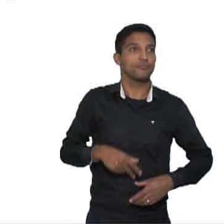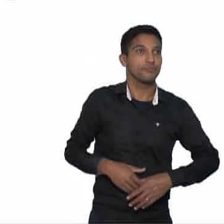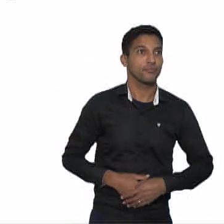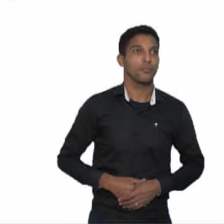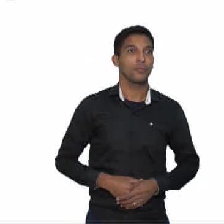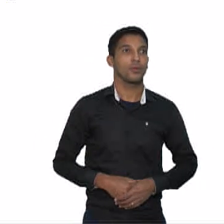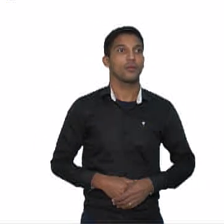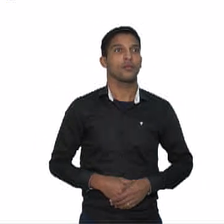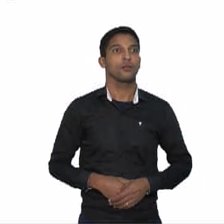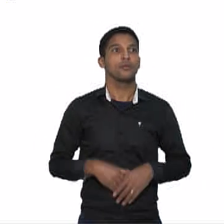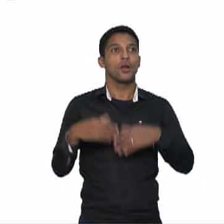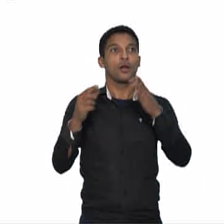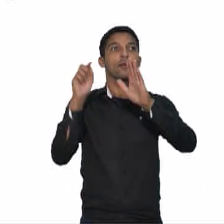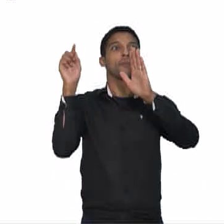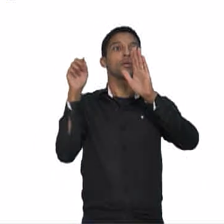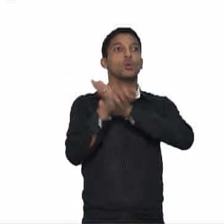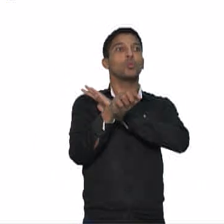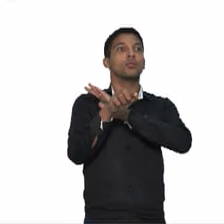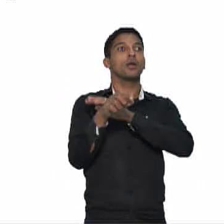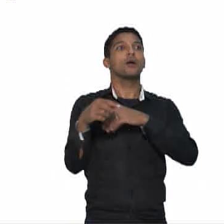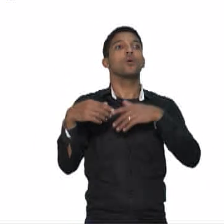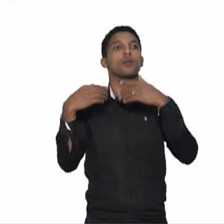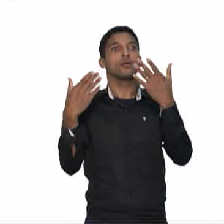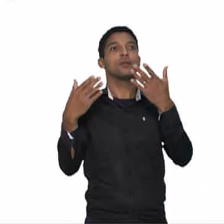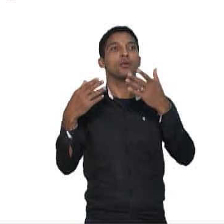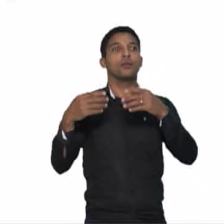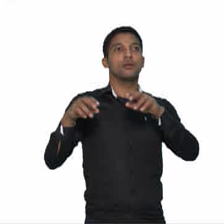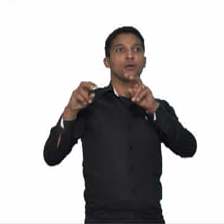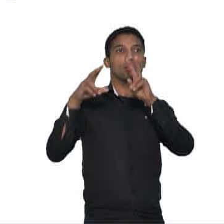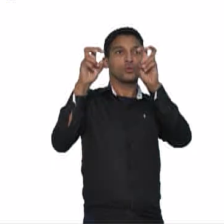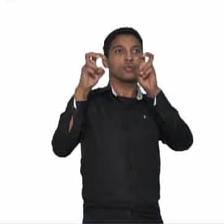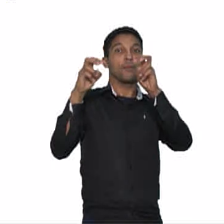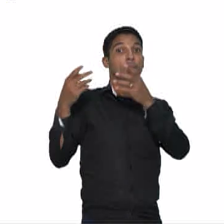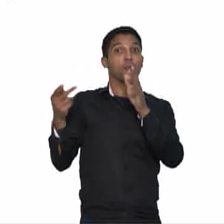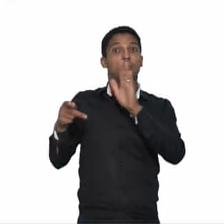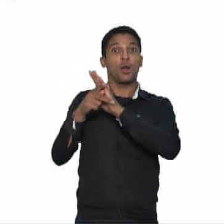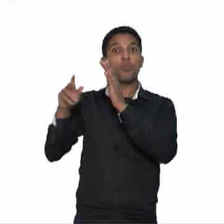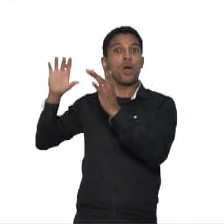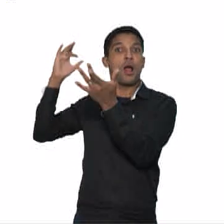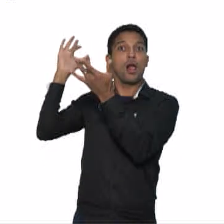escultor europeu desde Bernini. E número 3, Thorvaldsen era escultor de